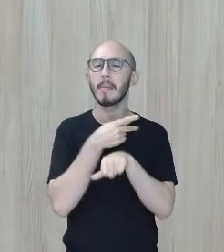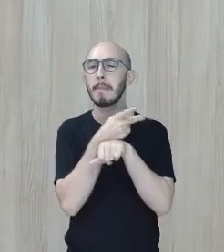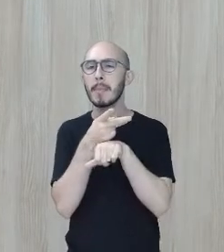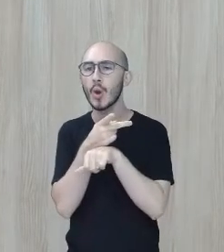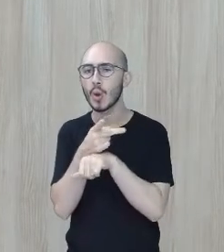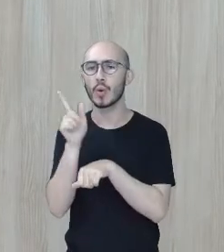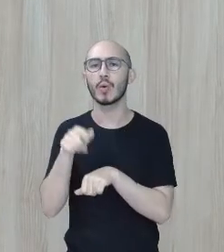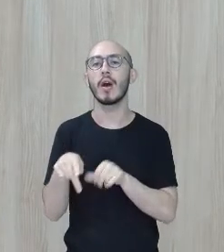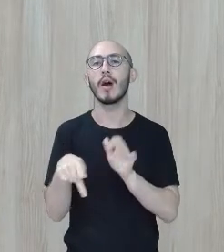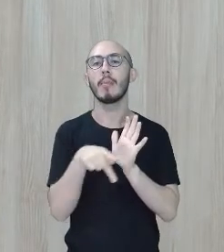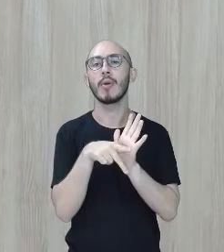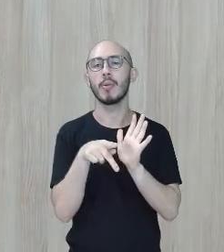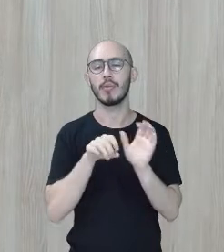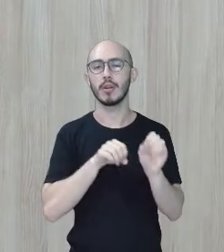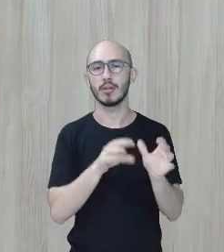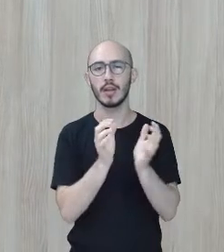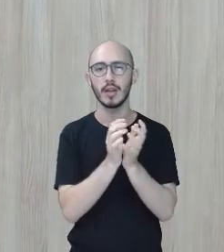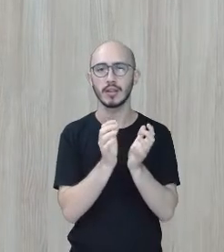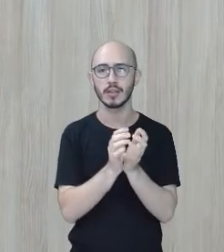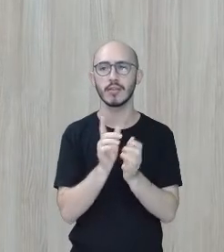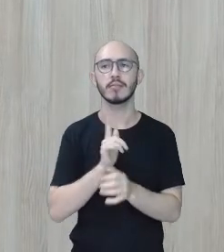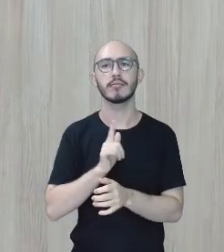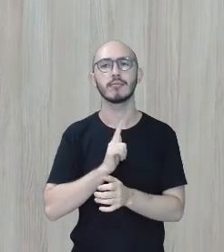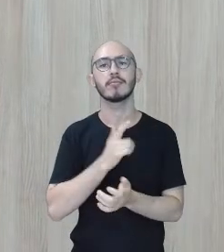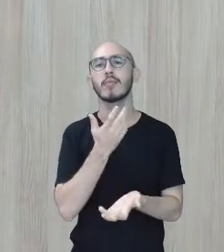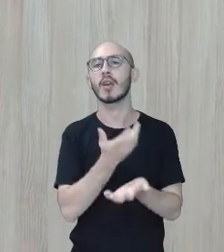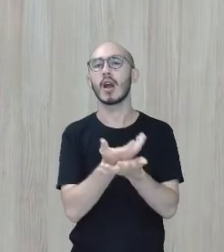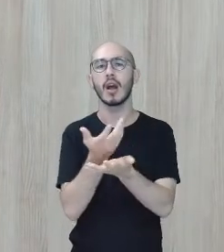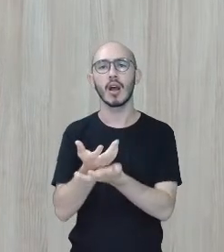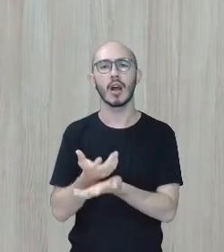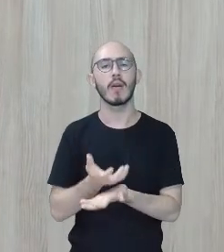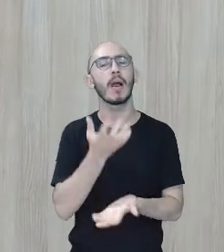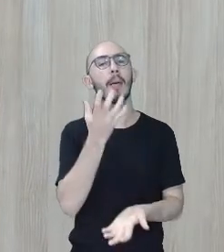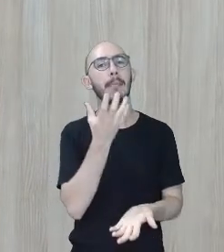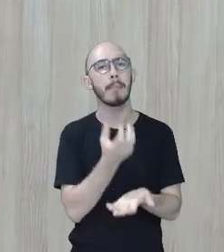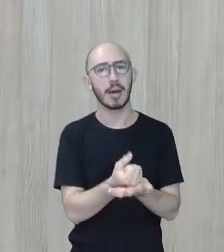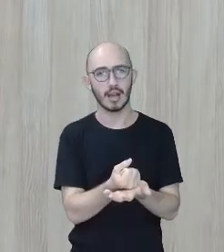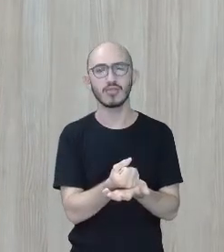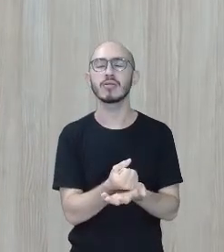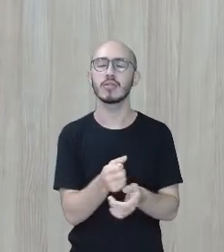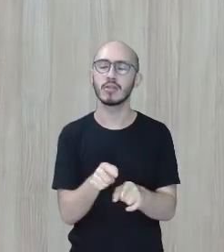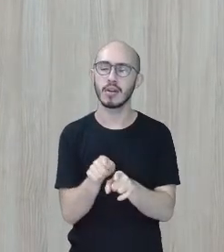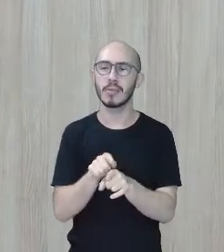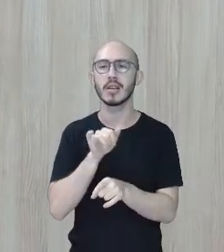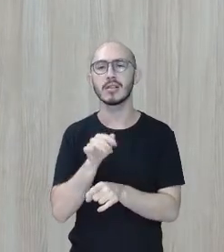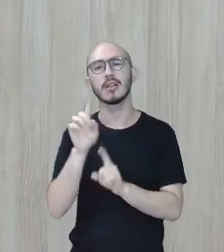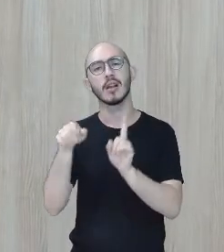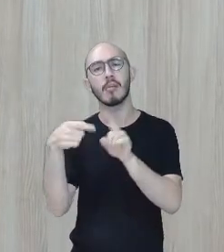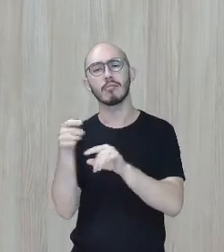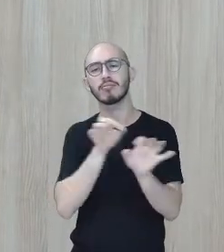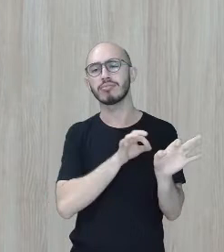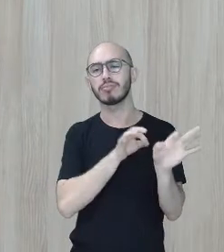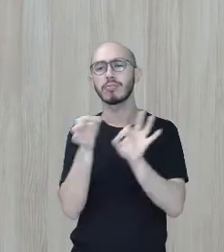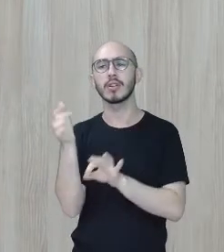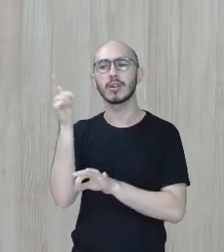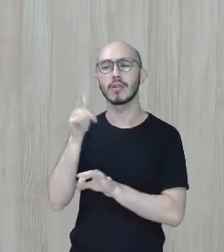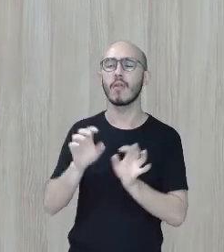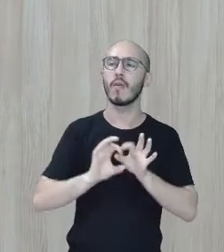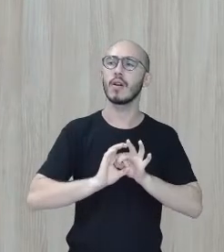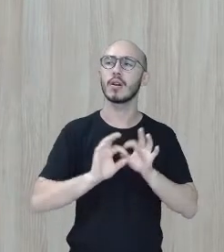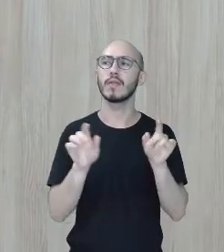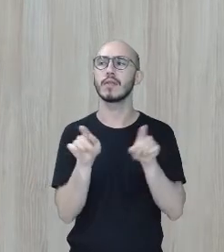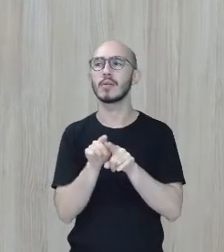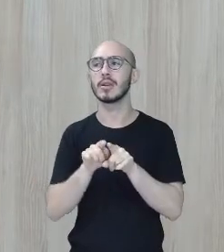no Educa Recife, baixa as aulas que você gostaria de rever, que você perdeu alguma parte, que queria